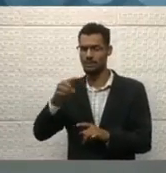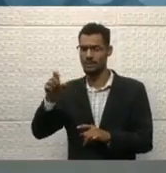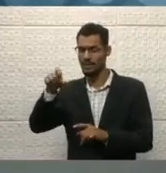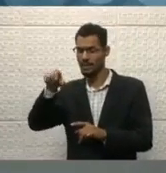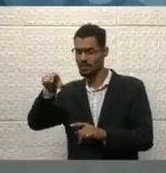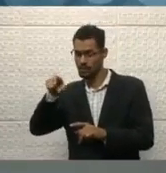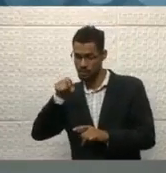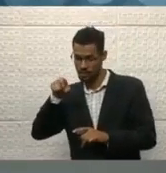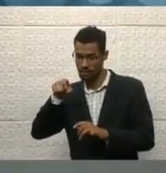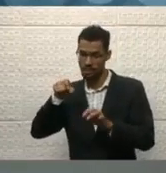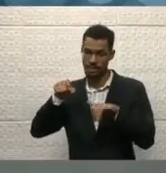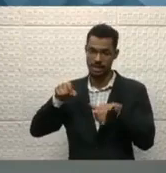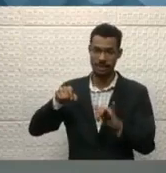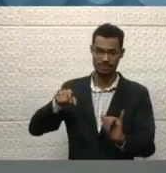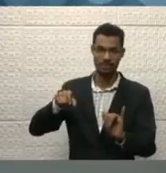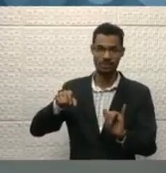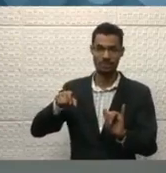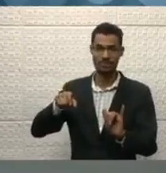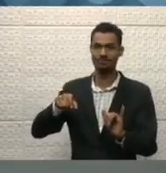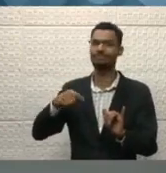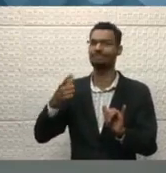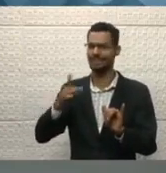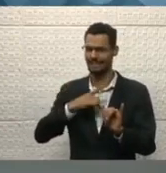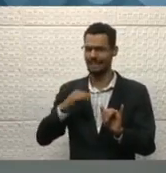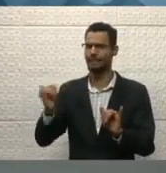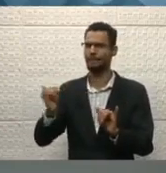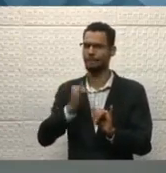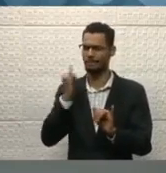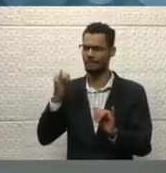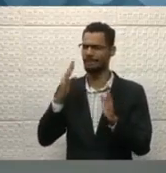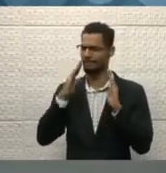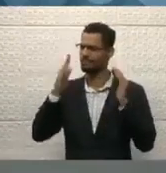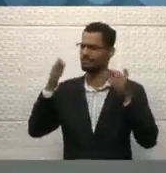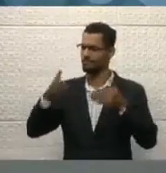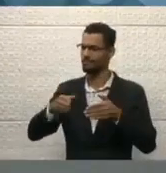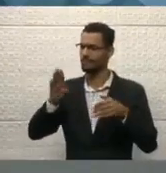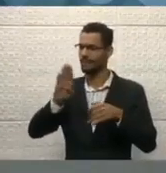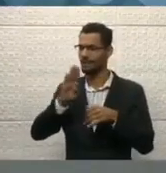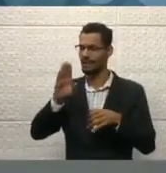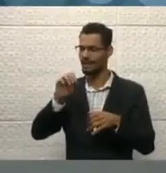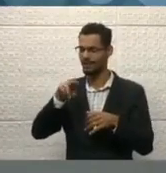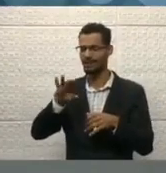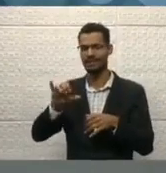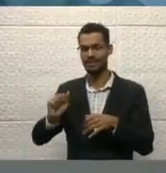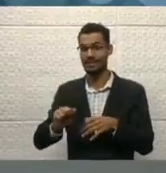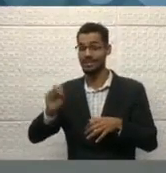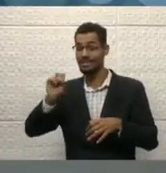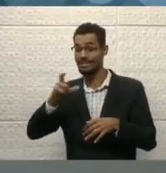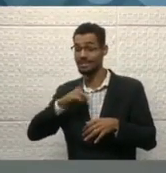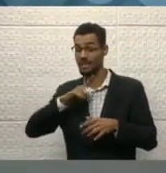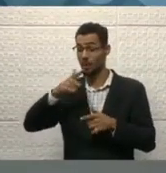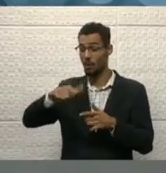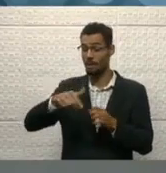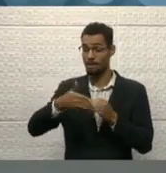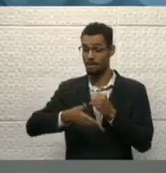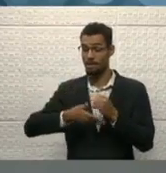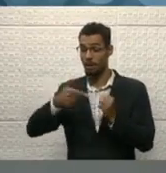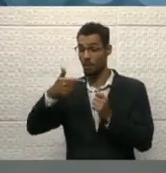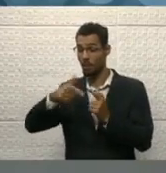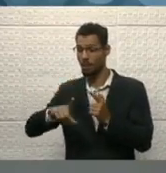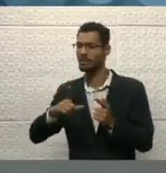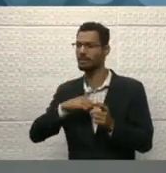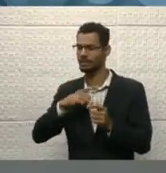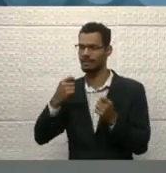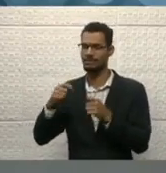x, da variação no eixo y. Por isso que ela está direcionada à base canônica. Quando é uma outra base, eu preciso trabalhar com